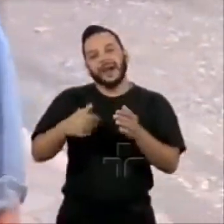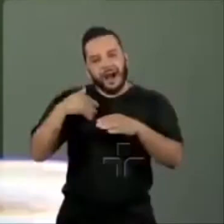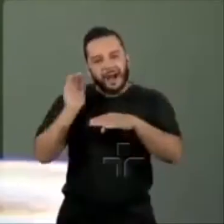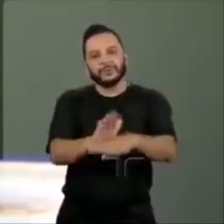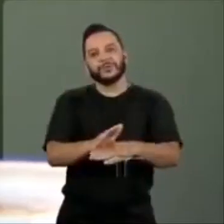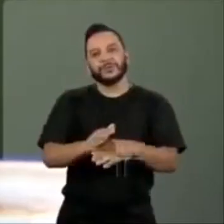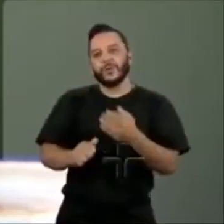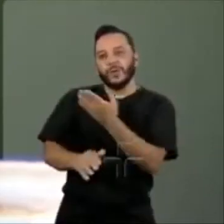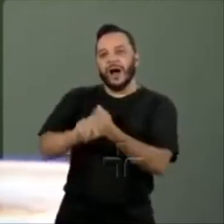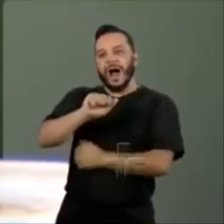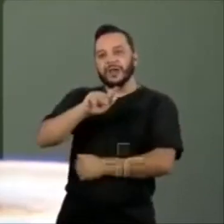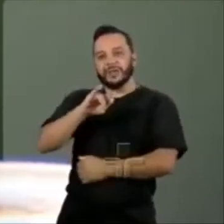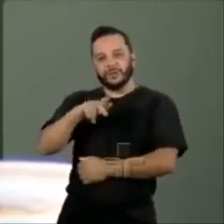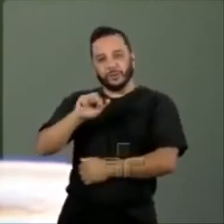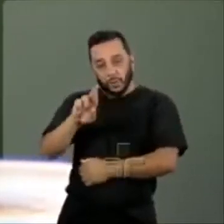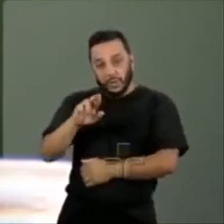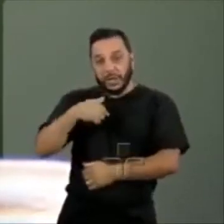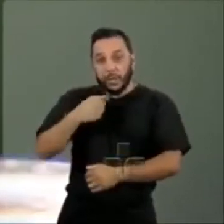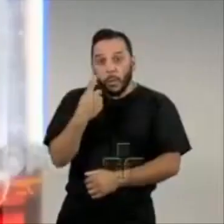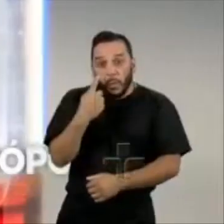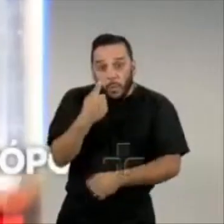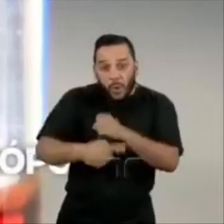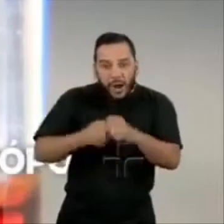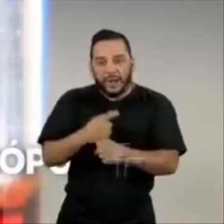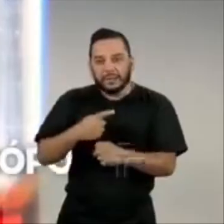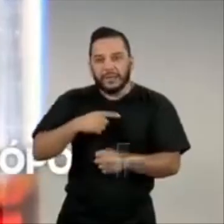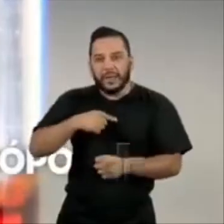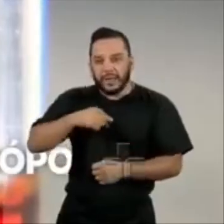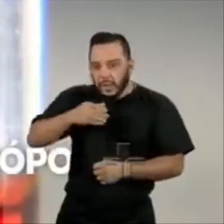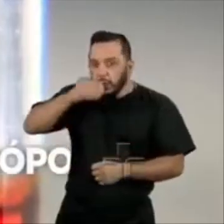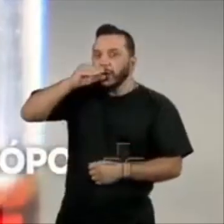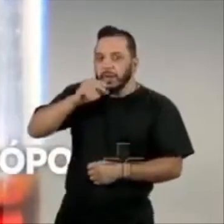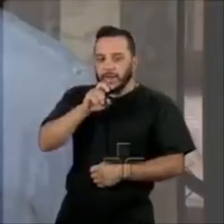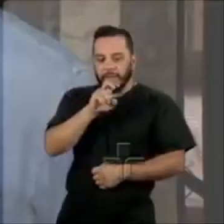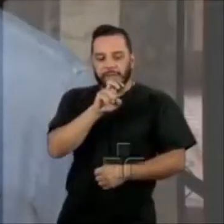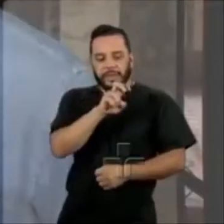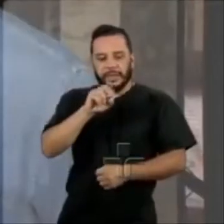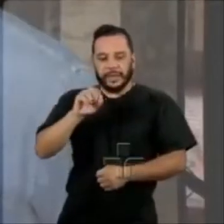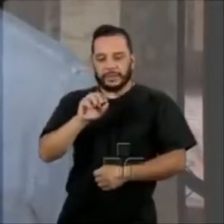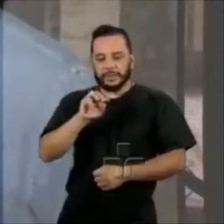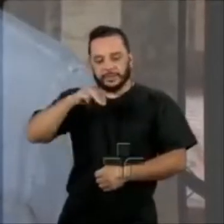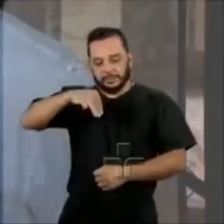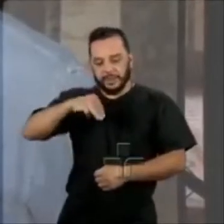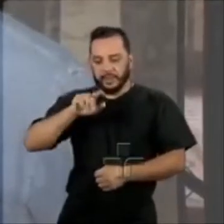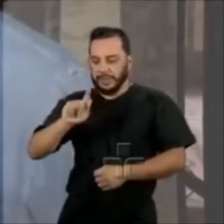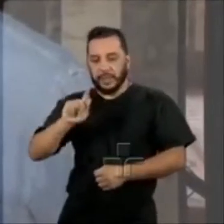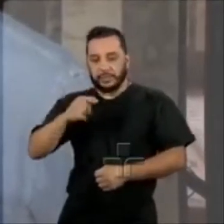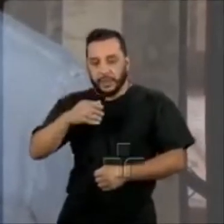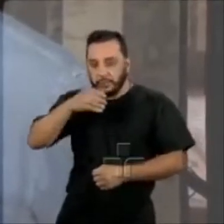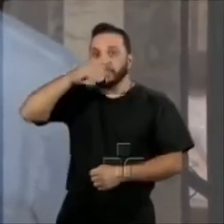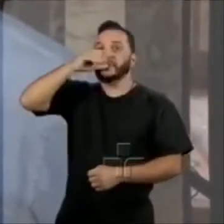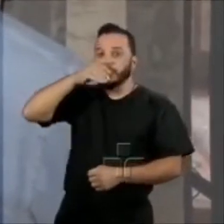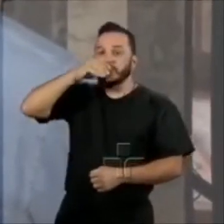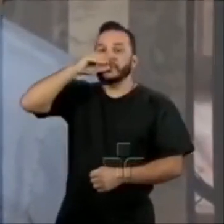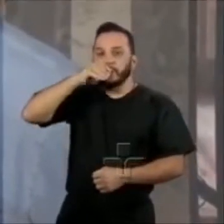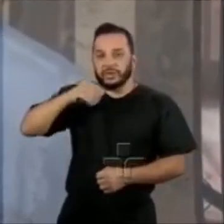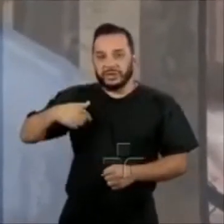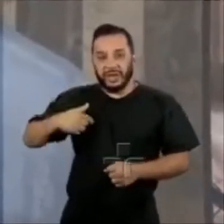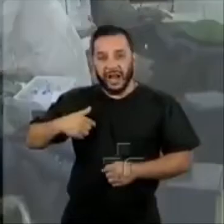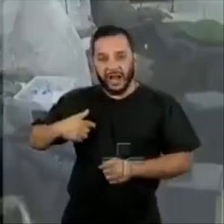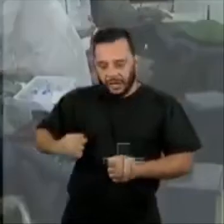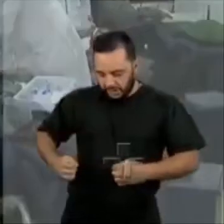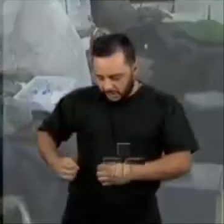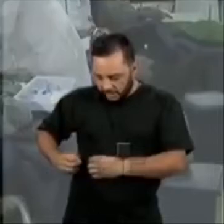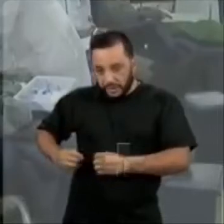agenor durante um ano ele tomou 500 miligramas de extrato de própolis e as inflamações renais diminuíram em 30%